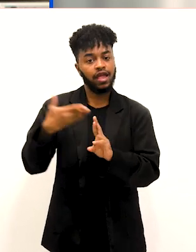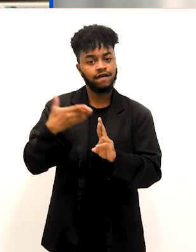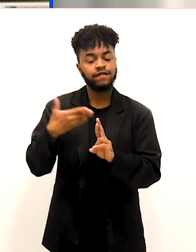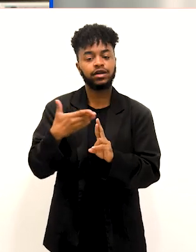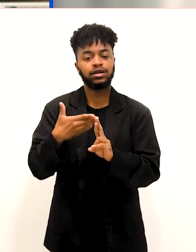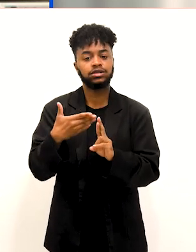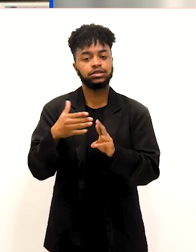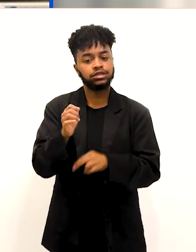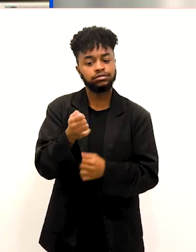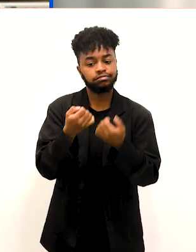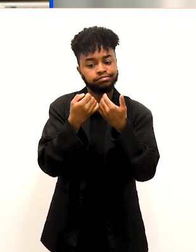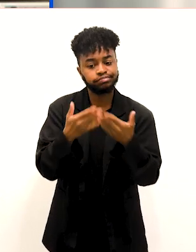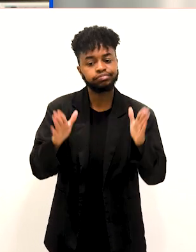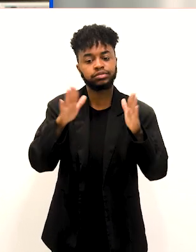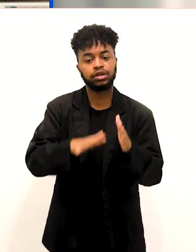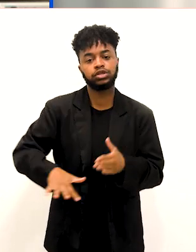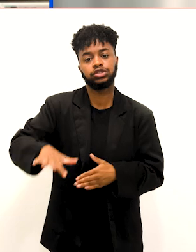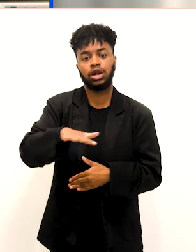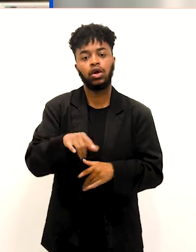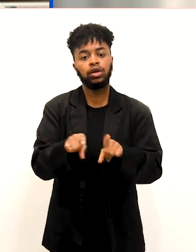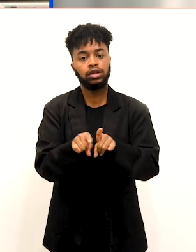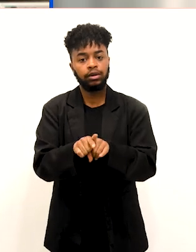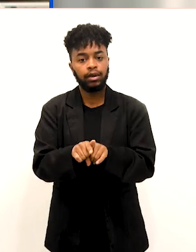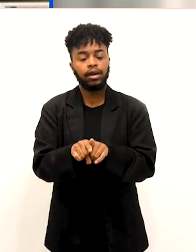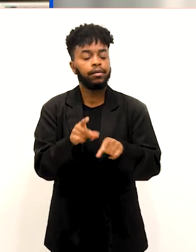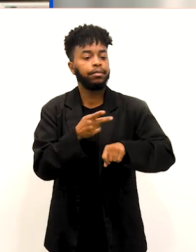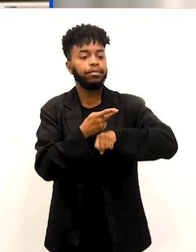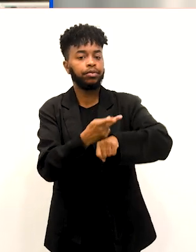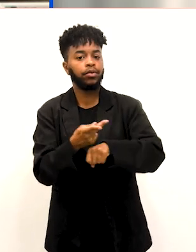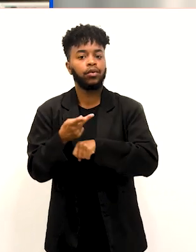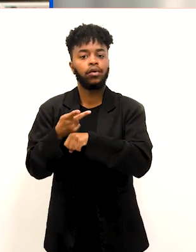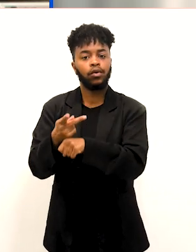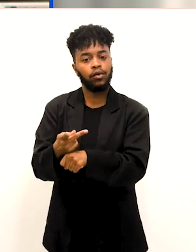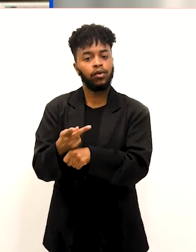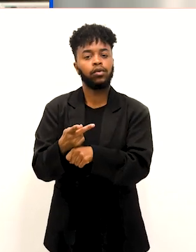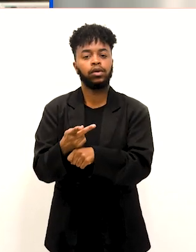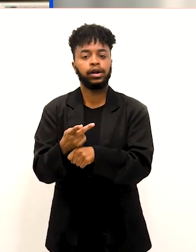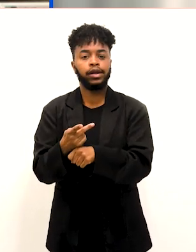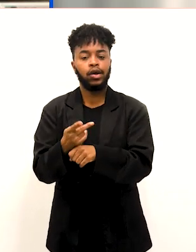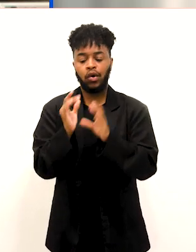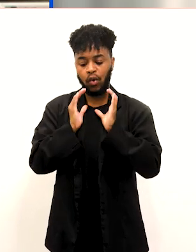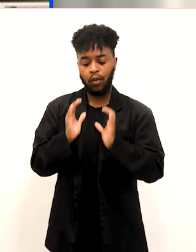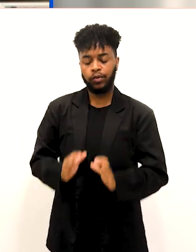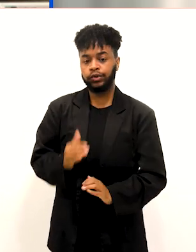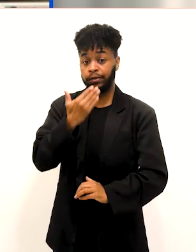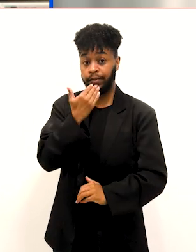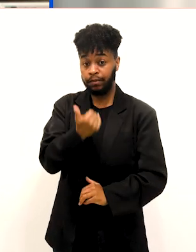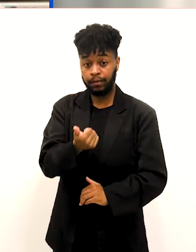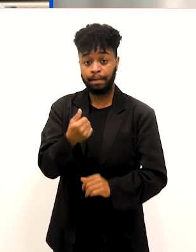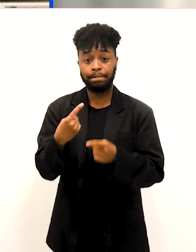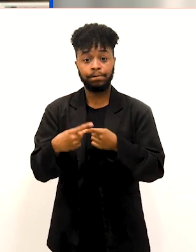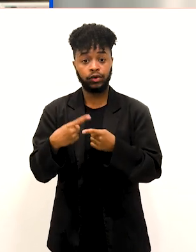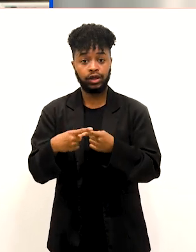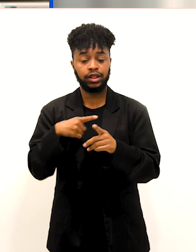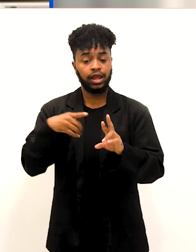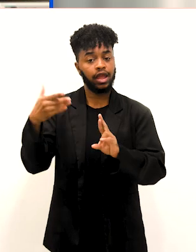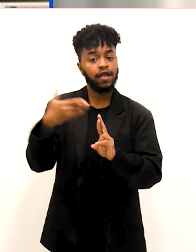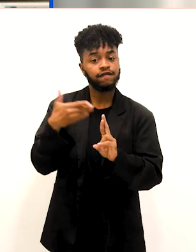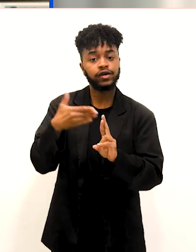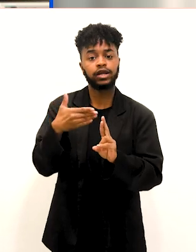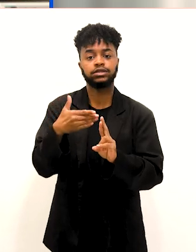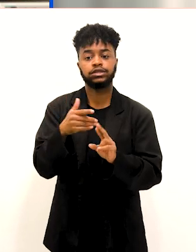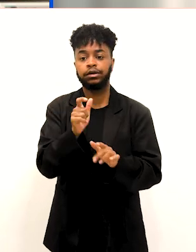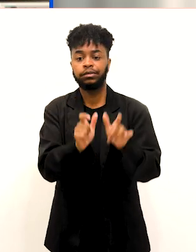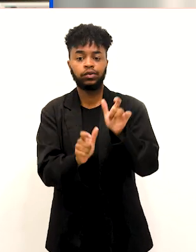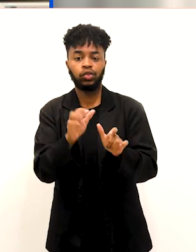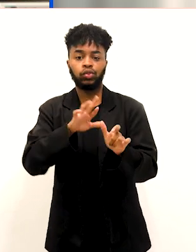referências estão mais amplas e busca-se uma autenticidade maior no comportamento quando se